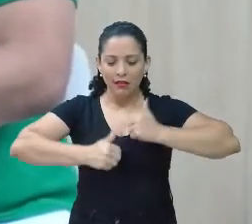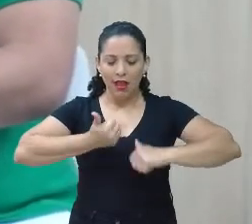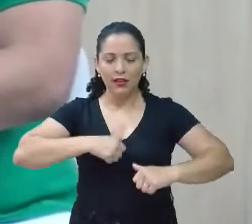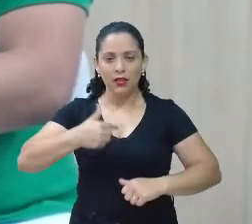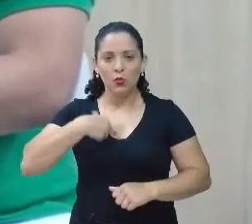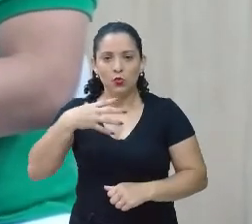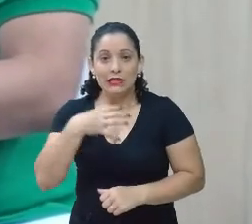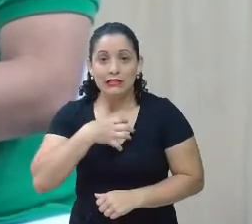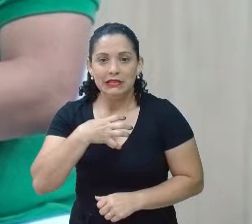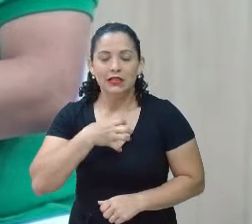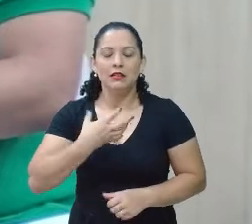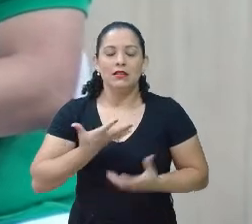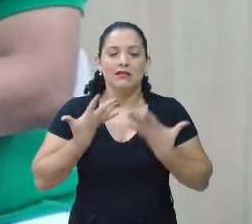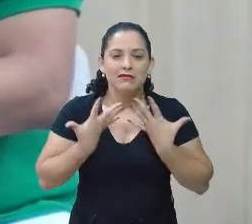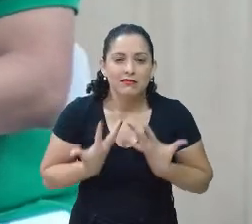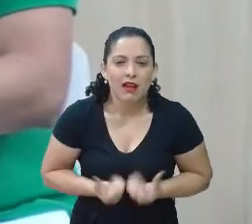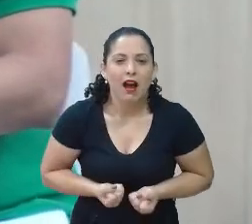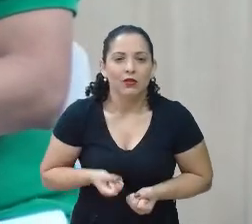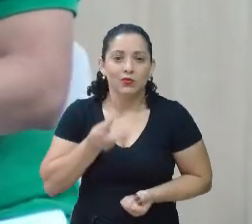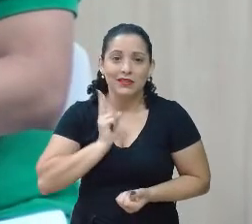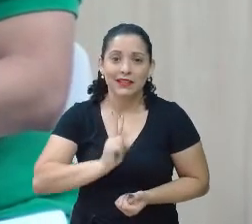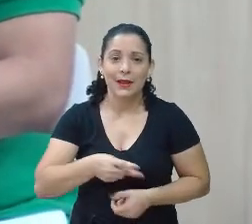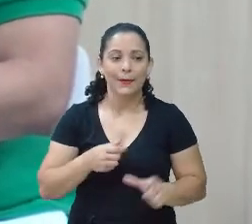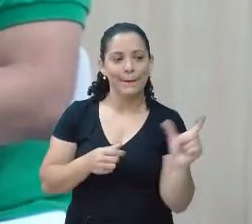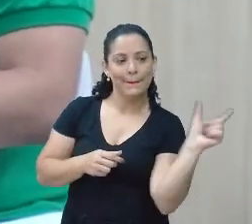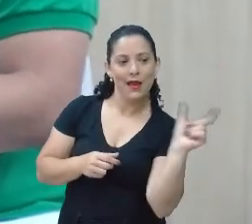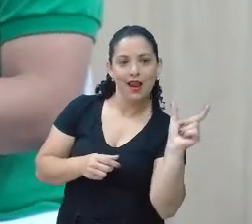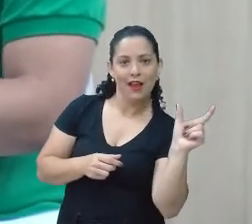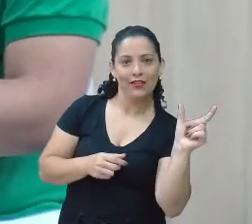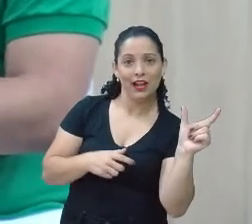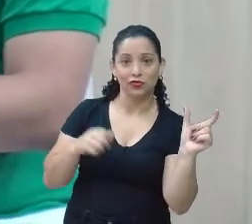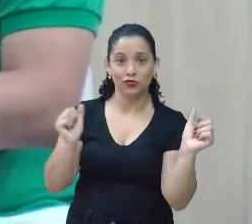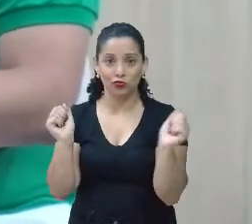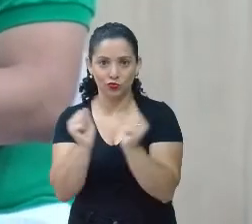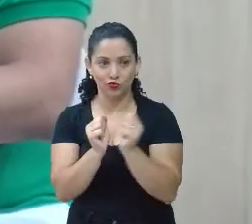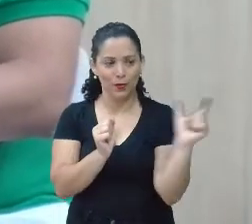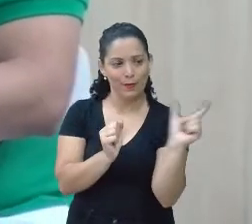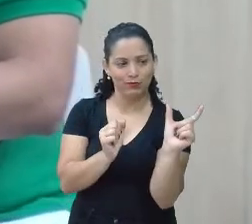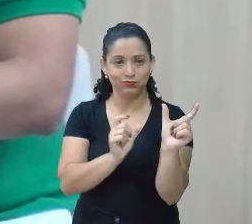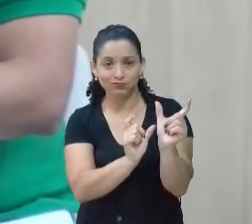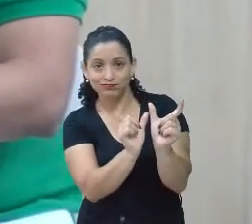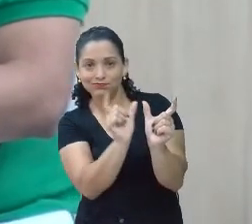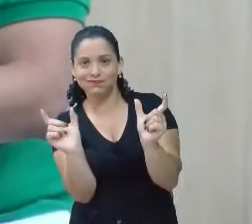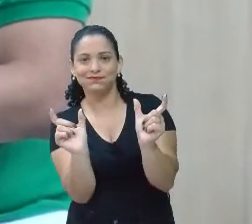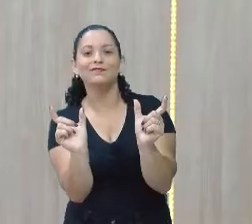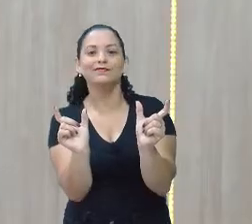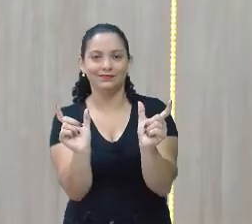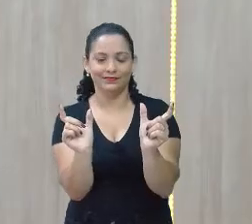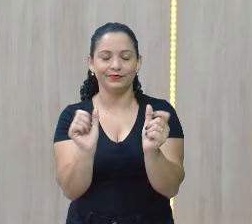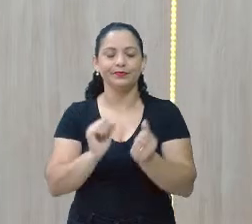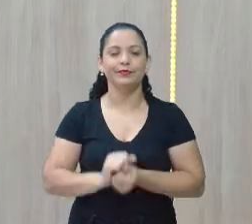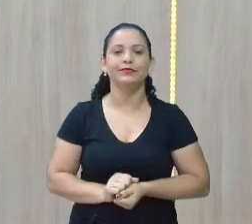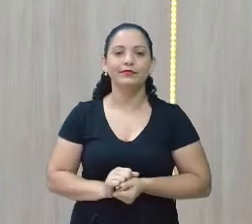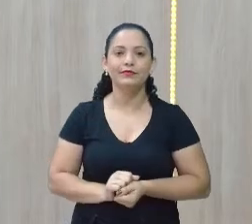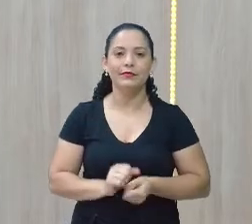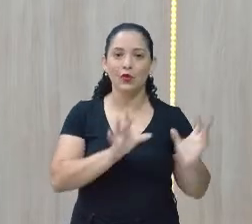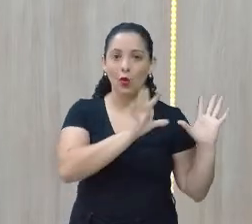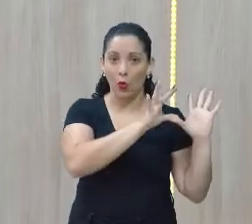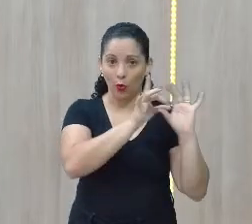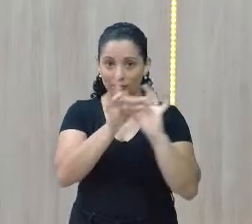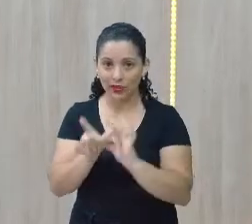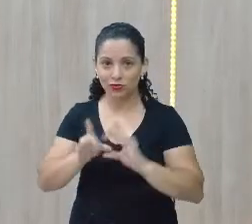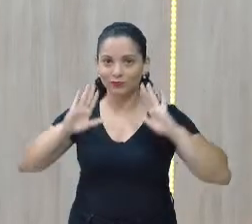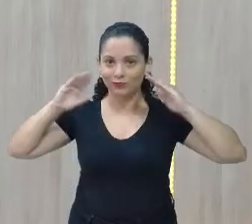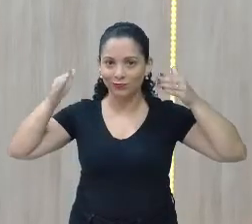cansado. Então, sempre vai ter as outras palavras para ajudar você a entender se é o verbo ser ou se é o verbo estar. Ok, então vamos ao contexto, né?